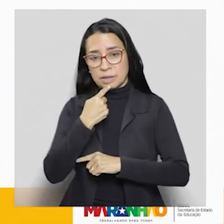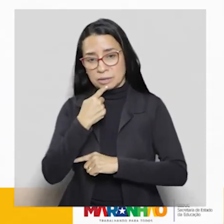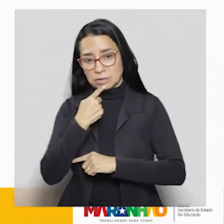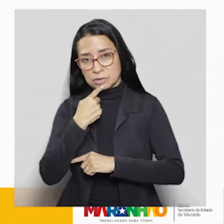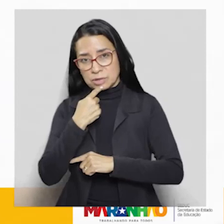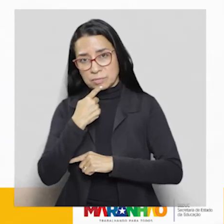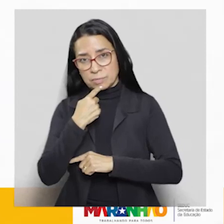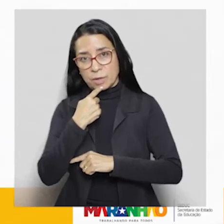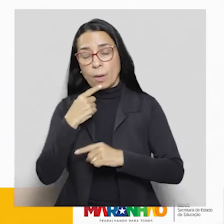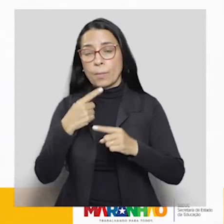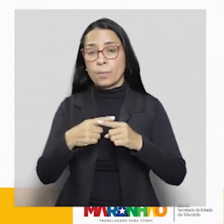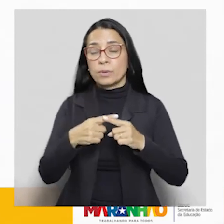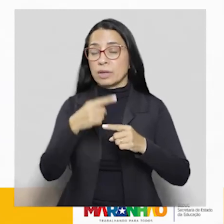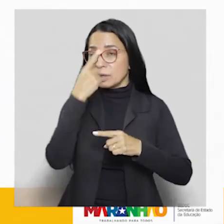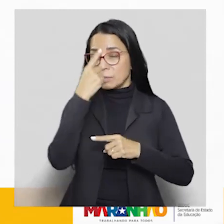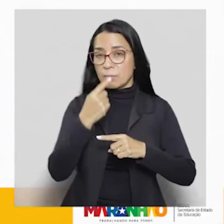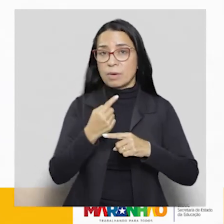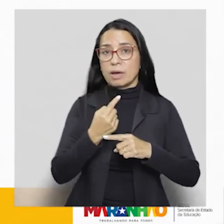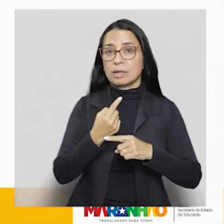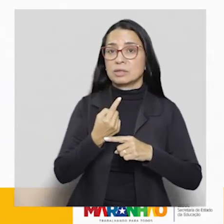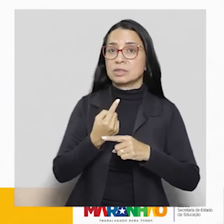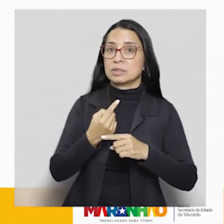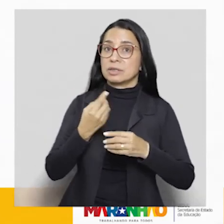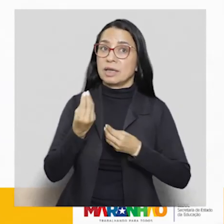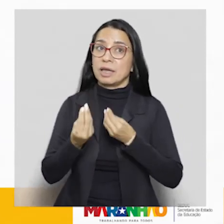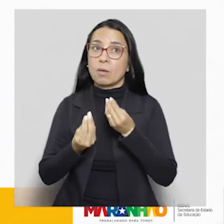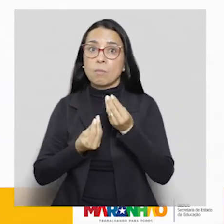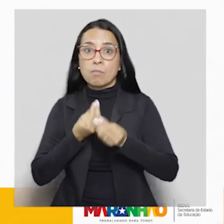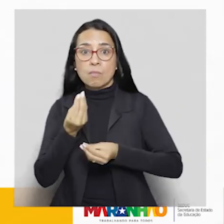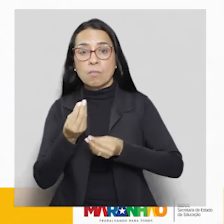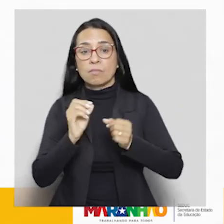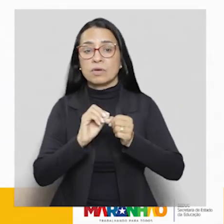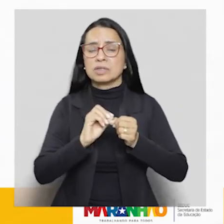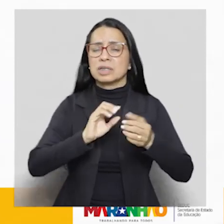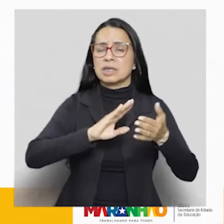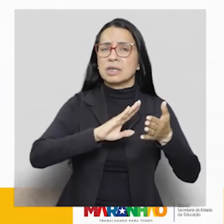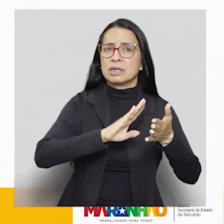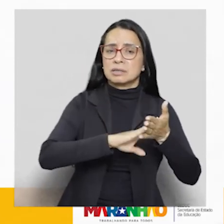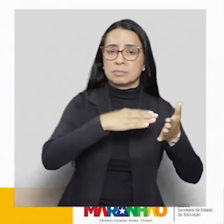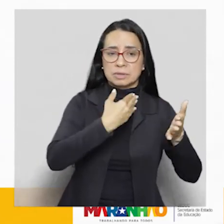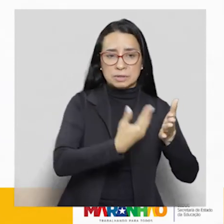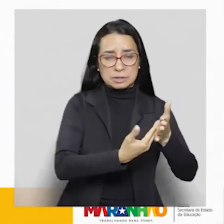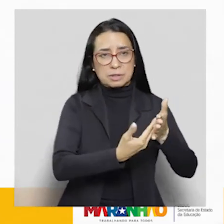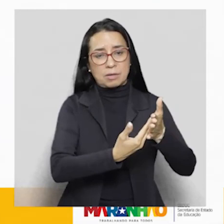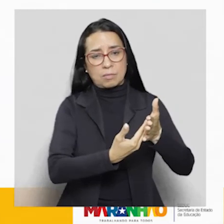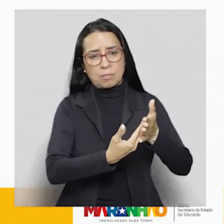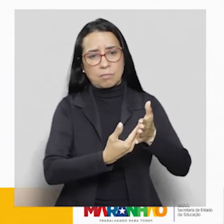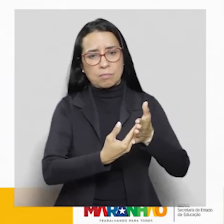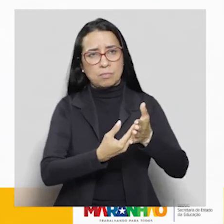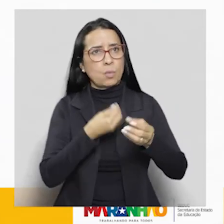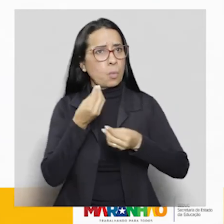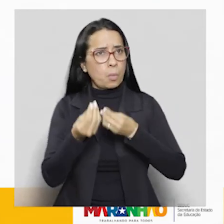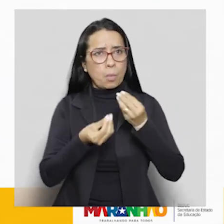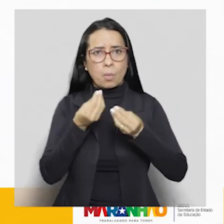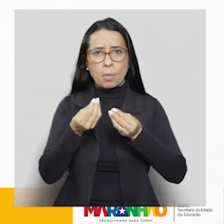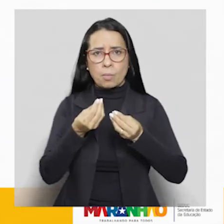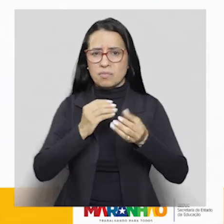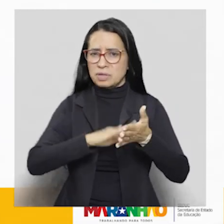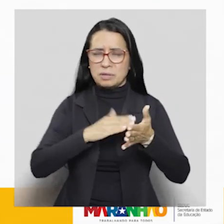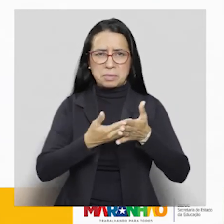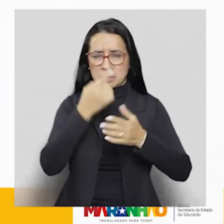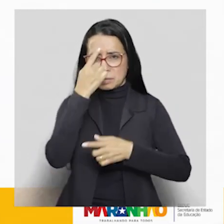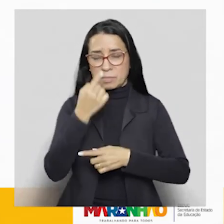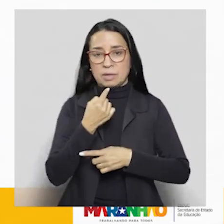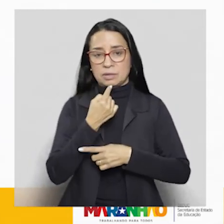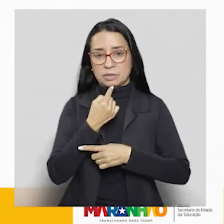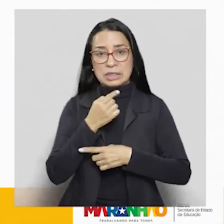forma de você fazer interpretação. Professor, como é que eu vou interpretar uma imagem? Gente, a nossa área é justamente isso, interpretação